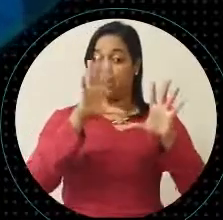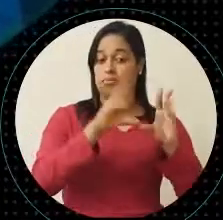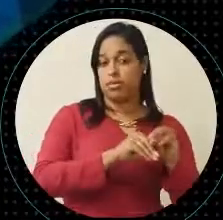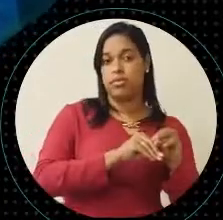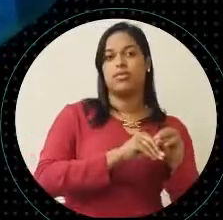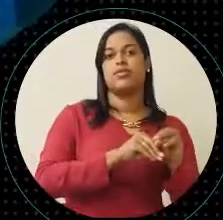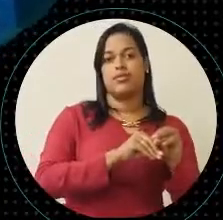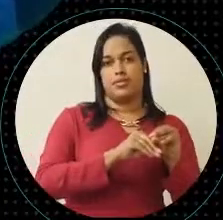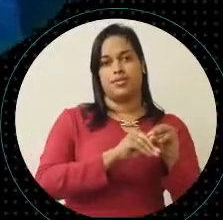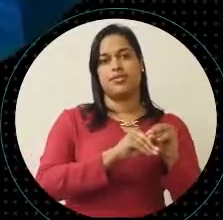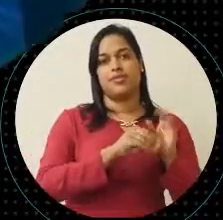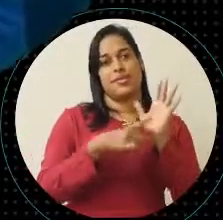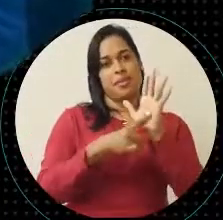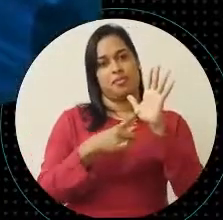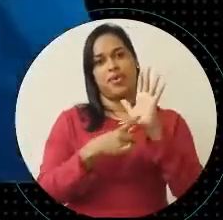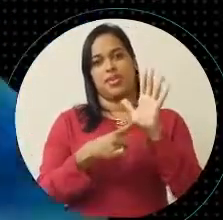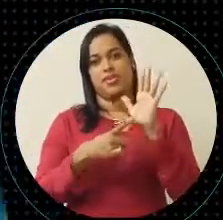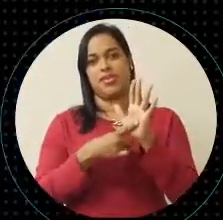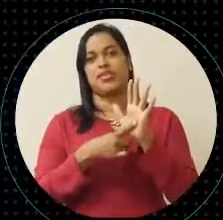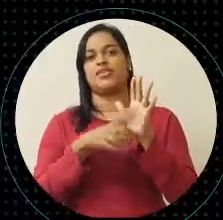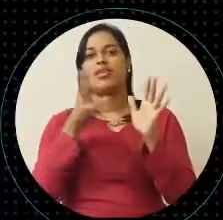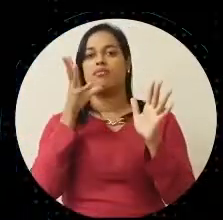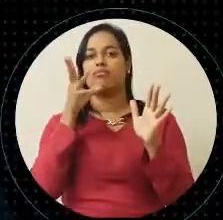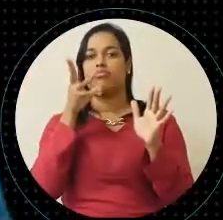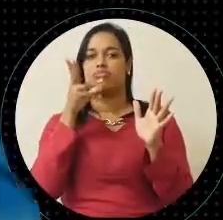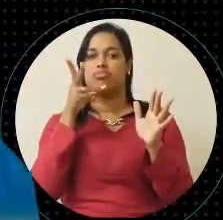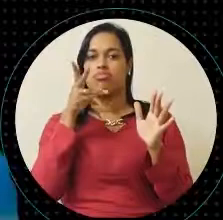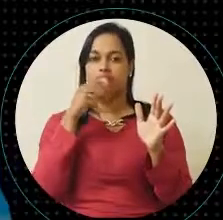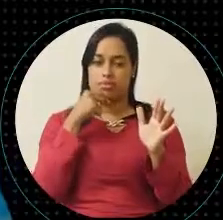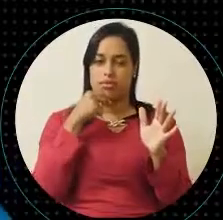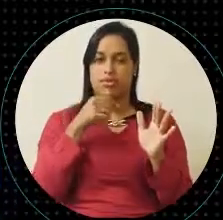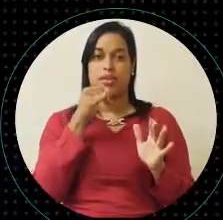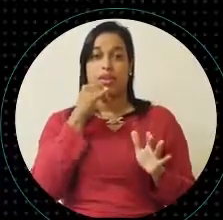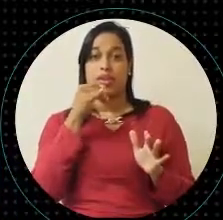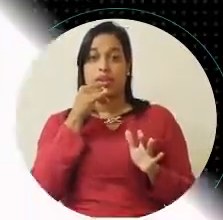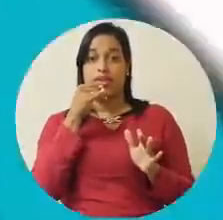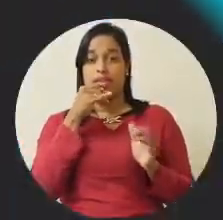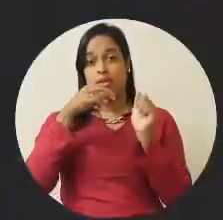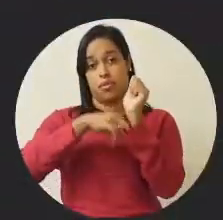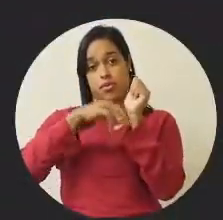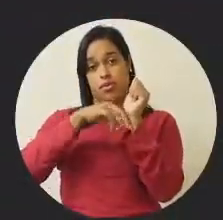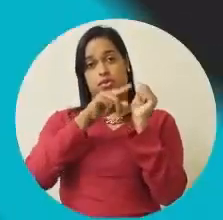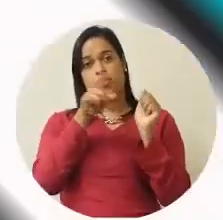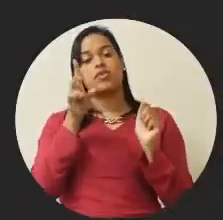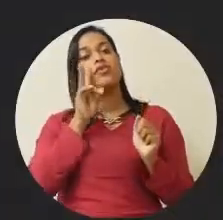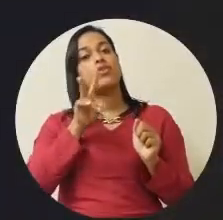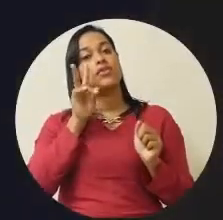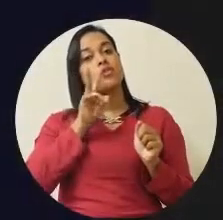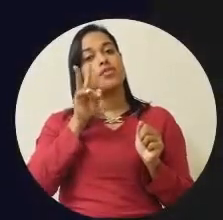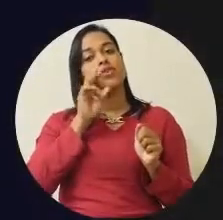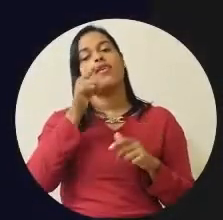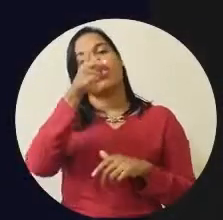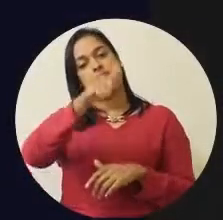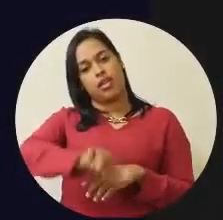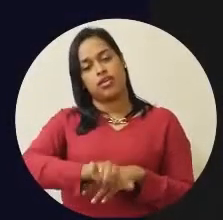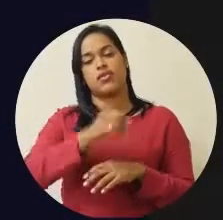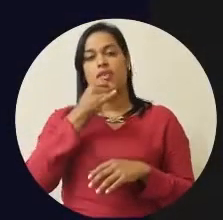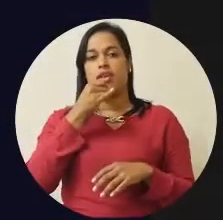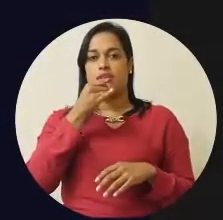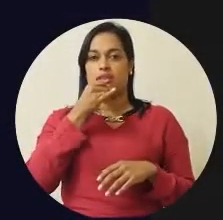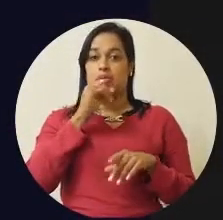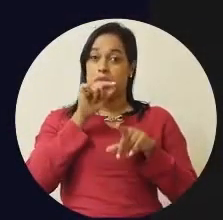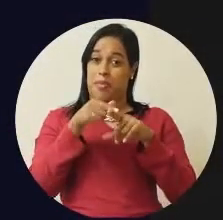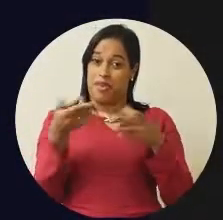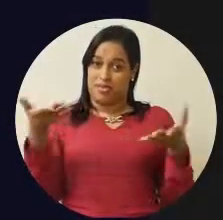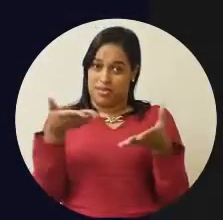ele vai fazer com que o elemento apareça deslizando para baixo. Onde tem exemplo de código, você vai ver mais um exemplo, só que